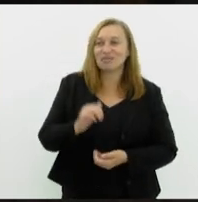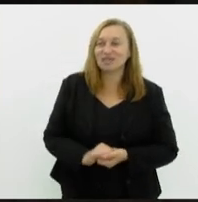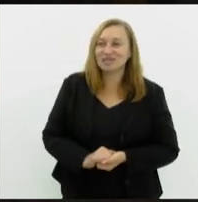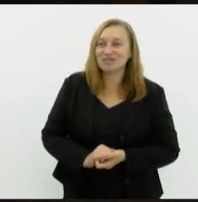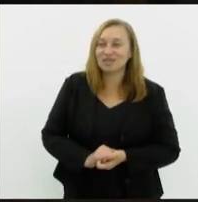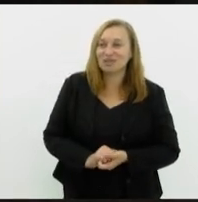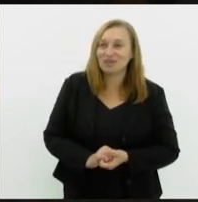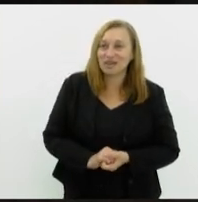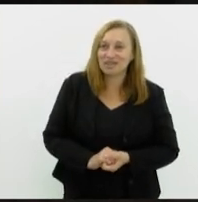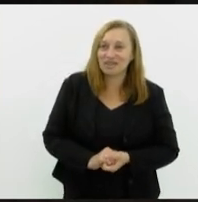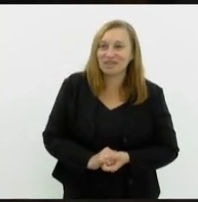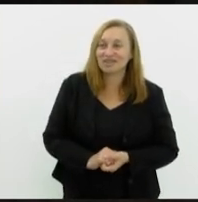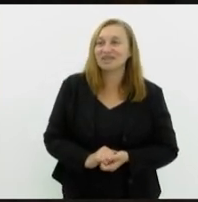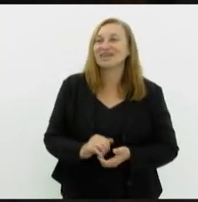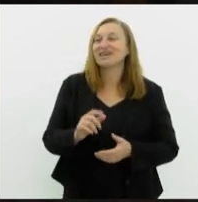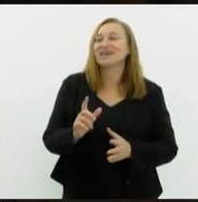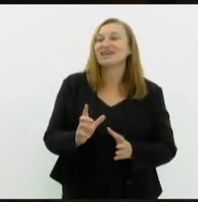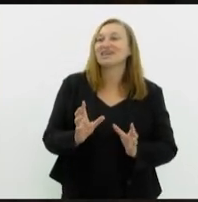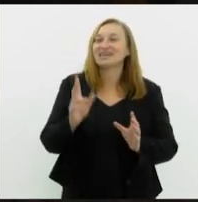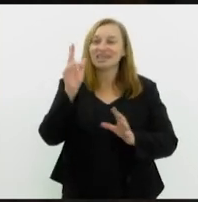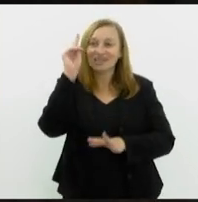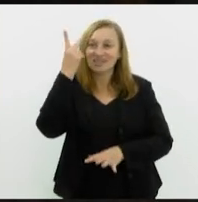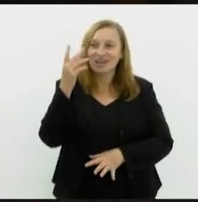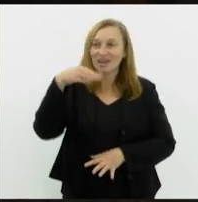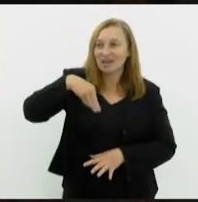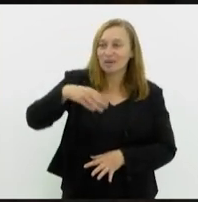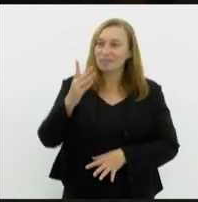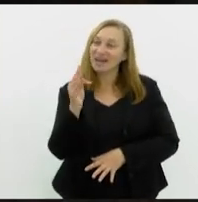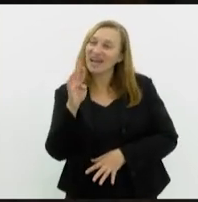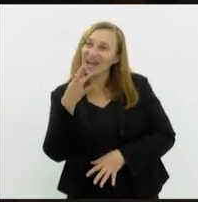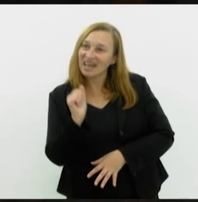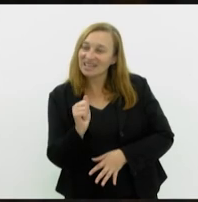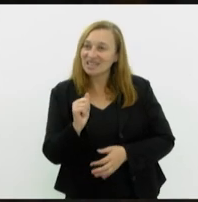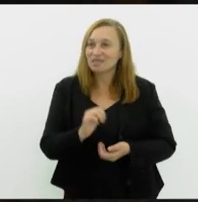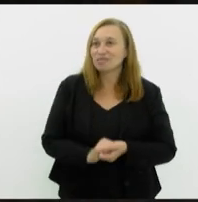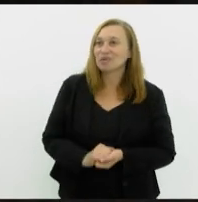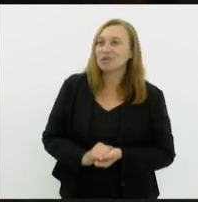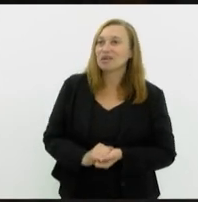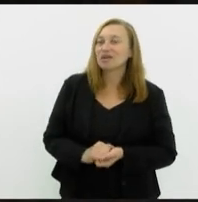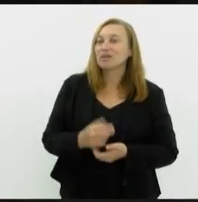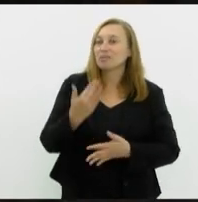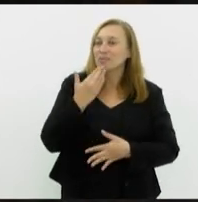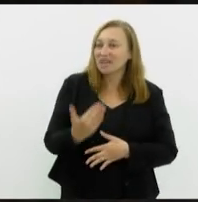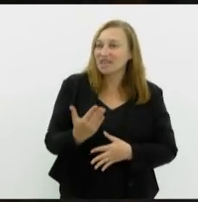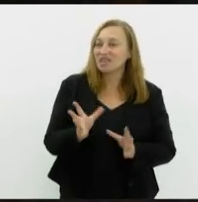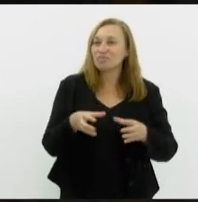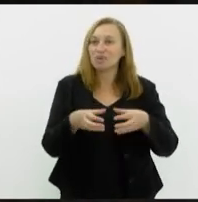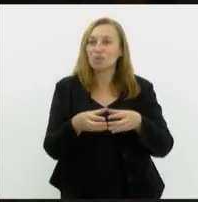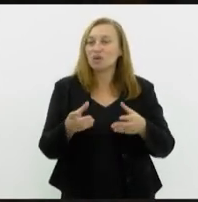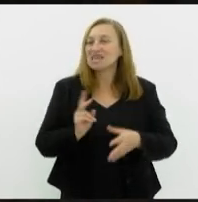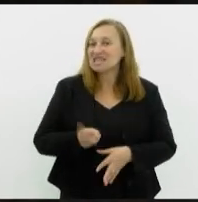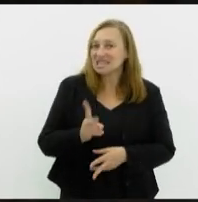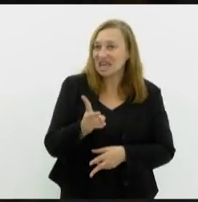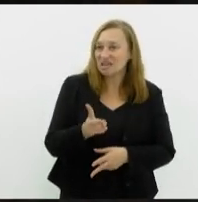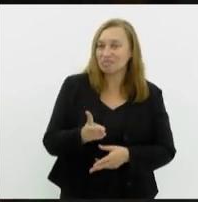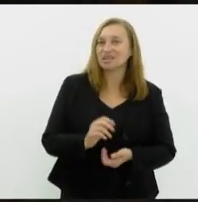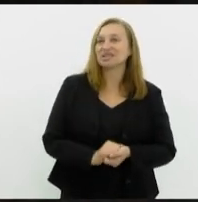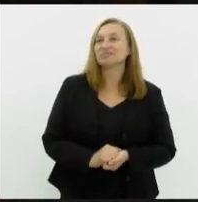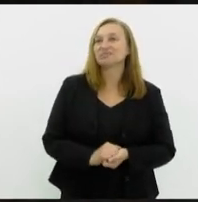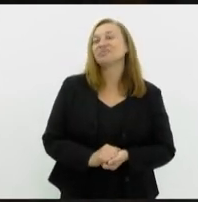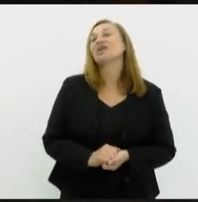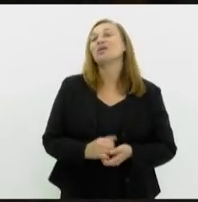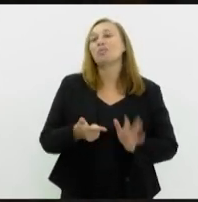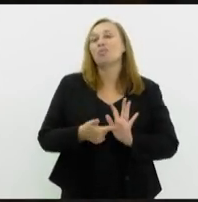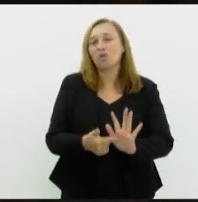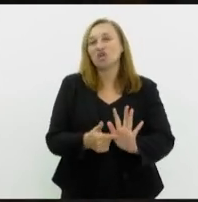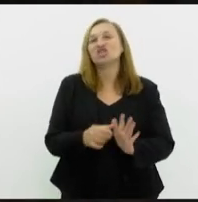Mangaratiba, tem o seu grupo, que é um cara que está sempre pedindo pelo grupo, nada sempre em primeira pessoa, então isso mostra quem